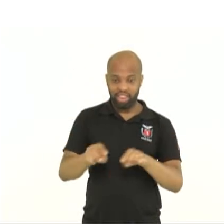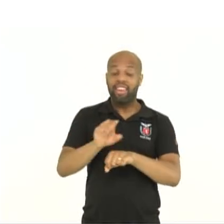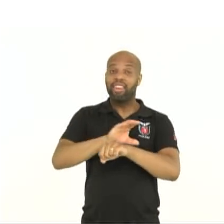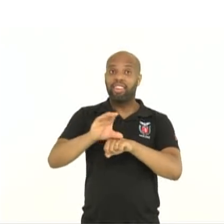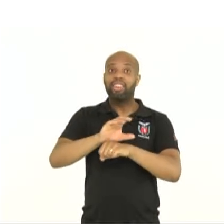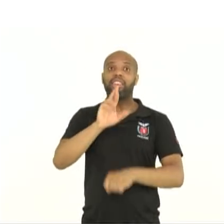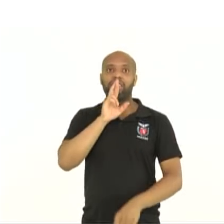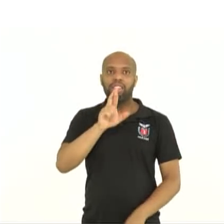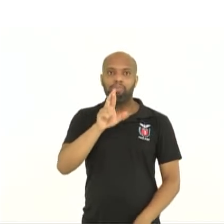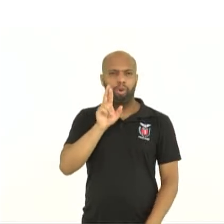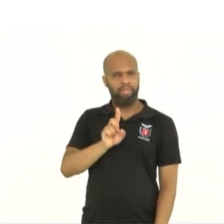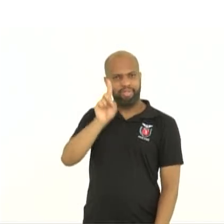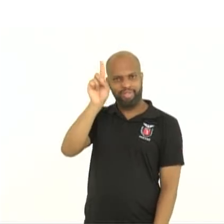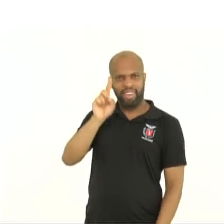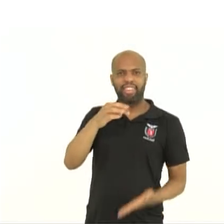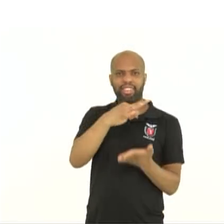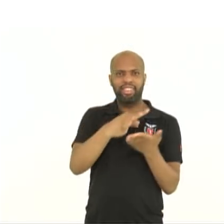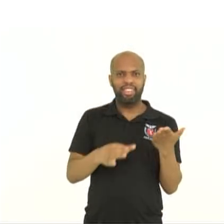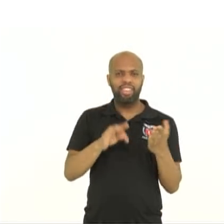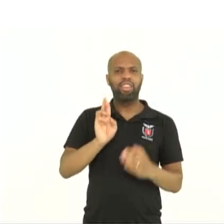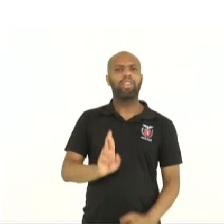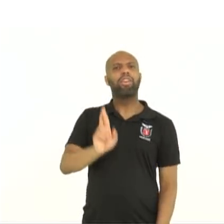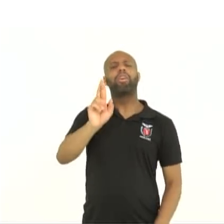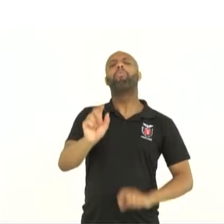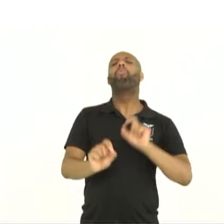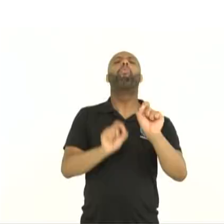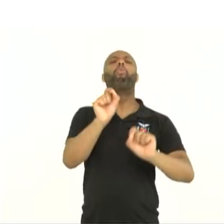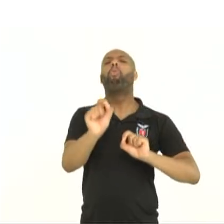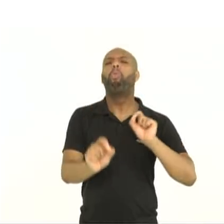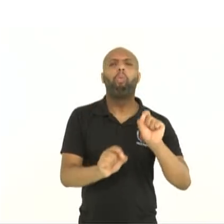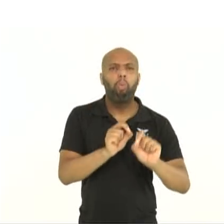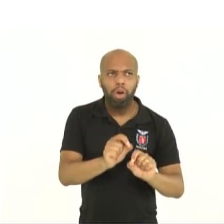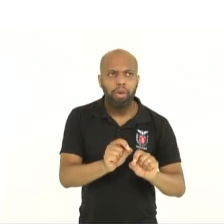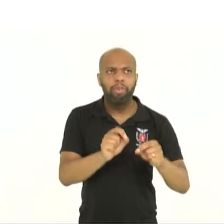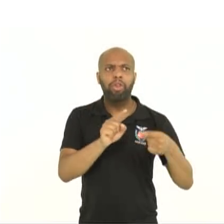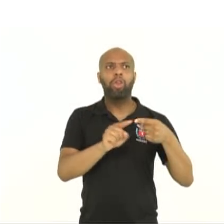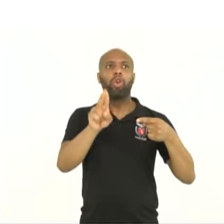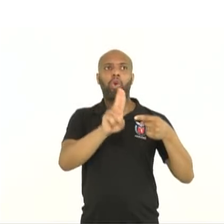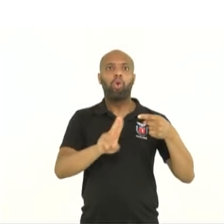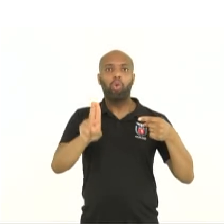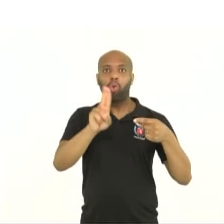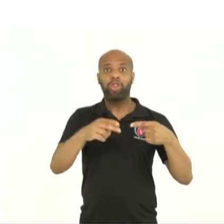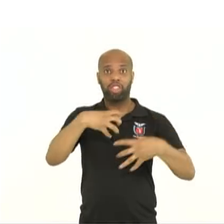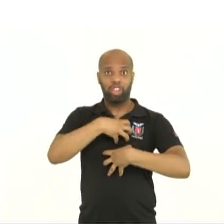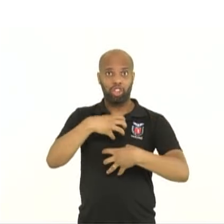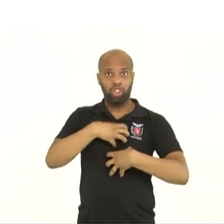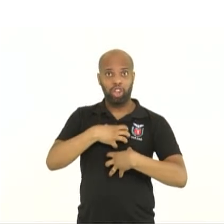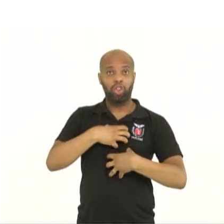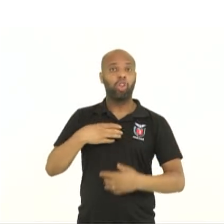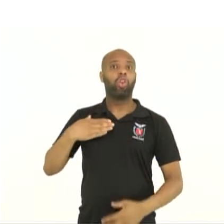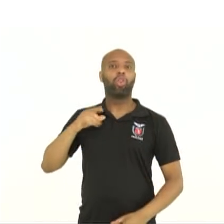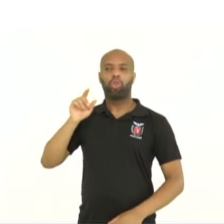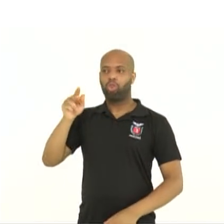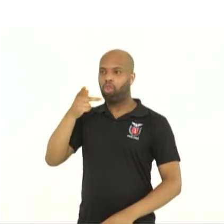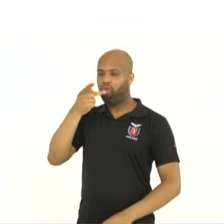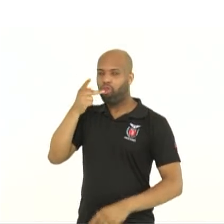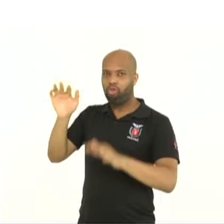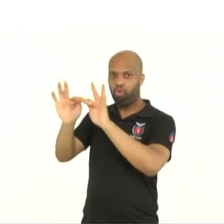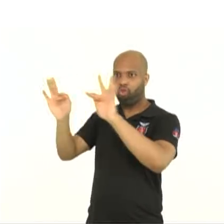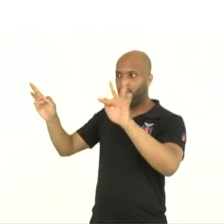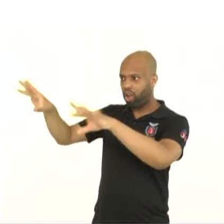seguinte. O trecho destacado aqui, ele representa o que, pessoal? O uso de discurso direto, o uso de